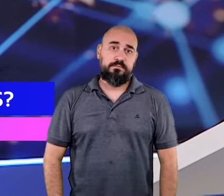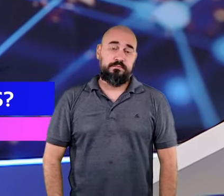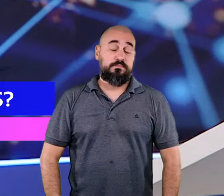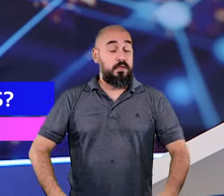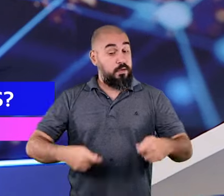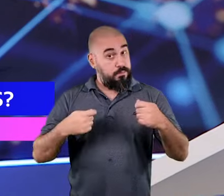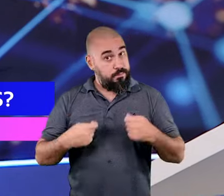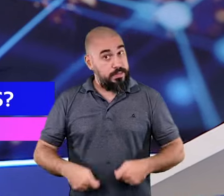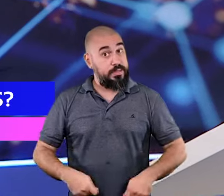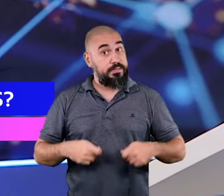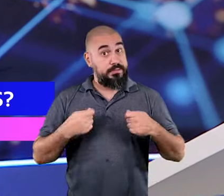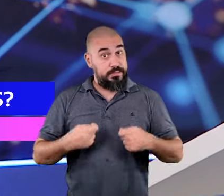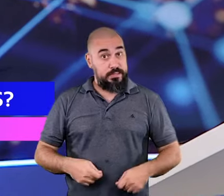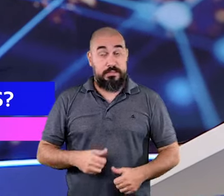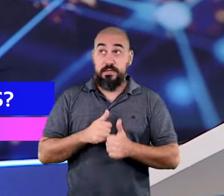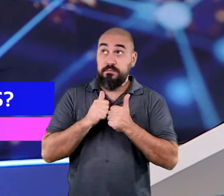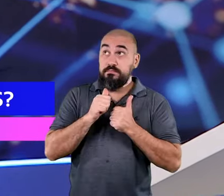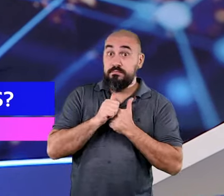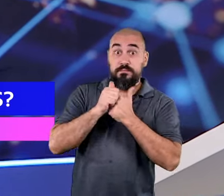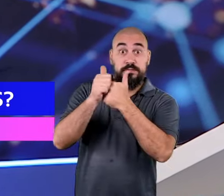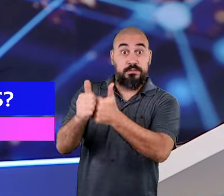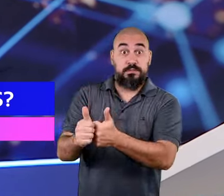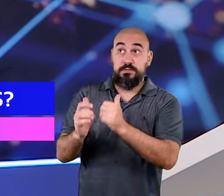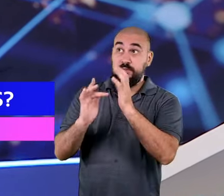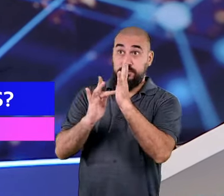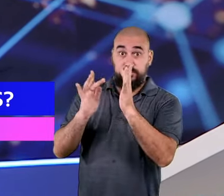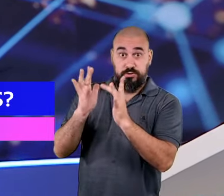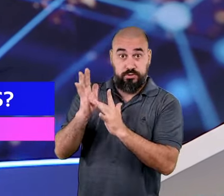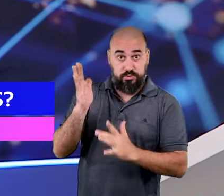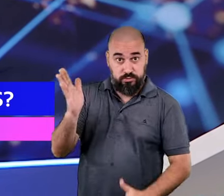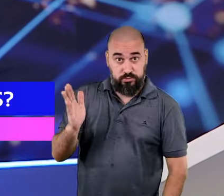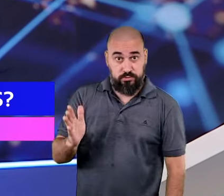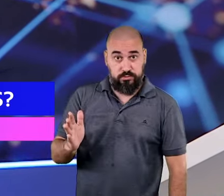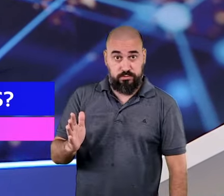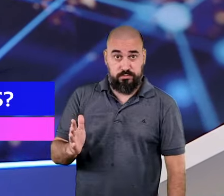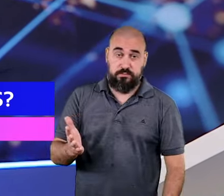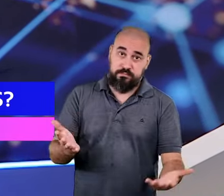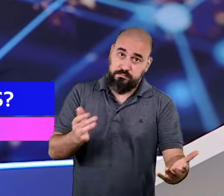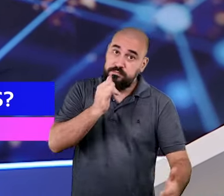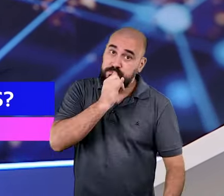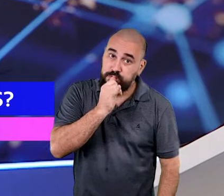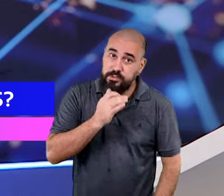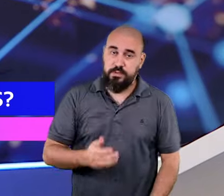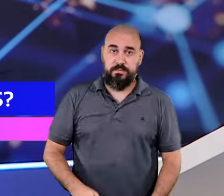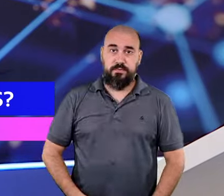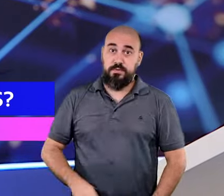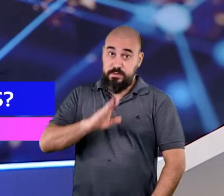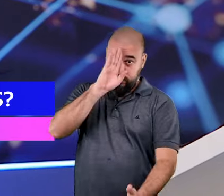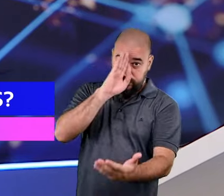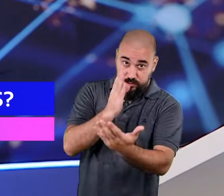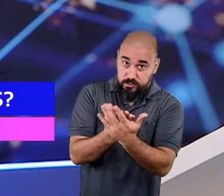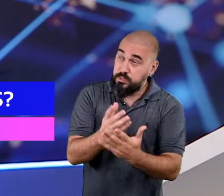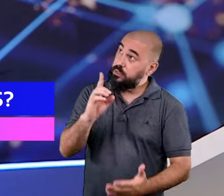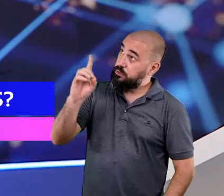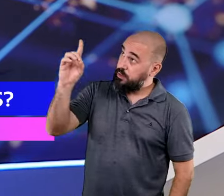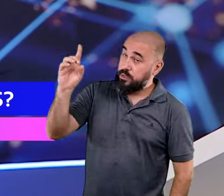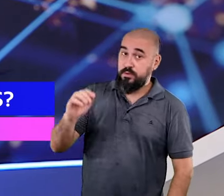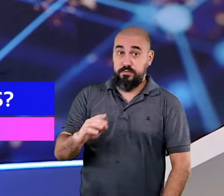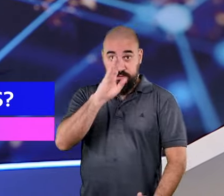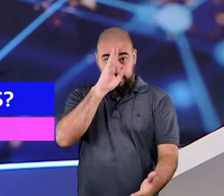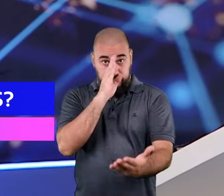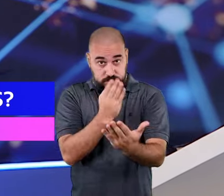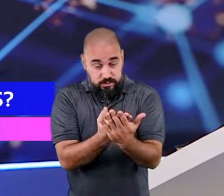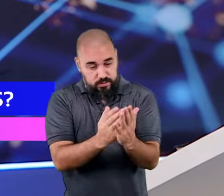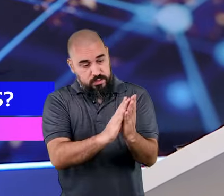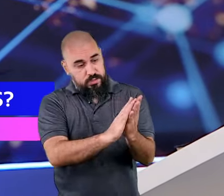É preciso seguir os passos de fé que Deus deixou para você, como por exemplo, crer em Deus, como, por exemplo, crer na